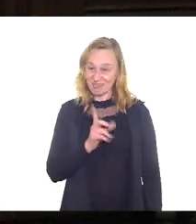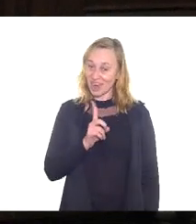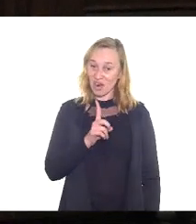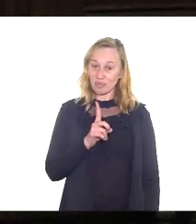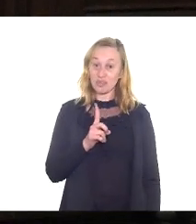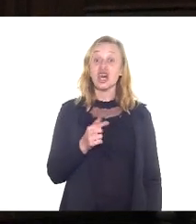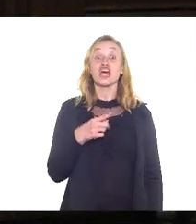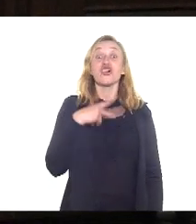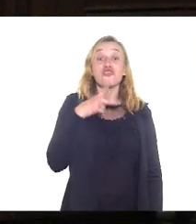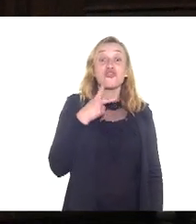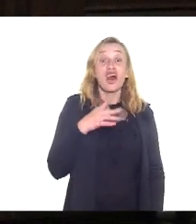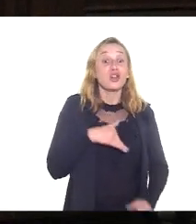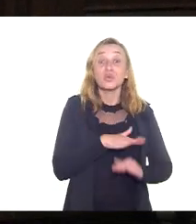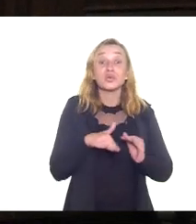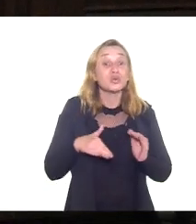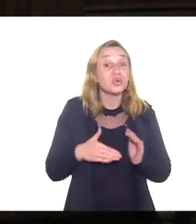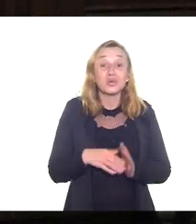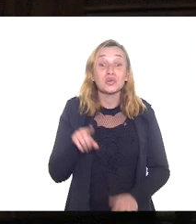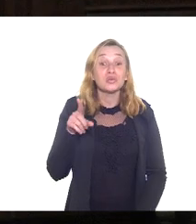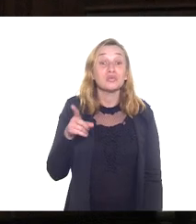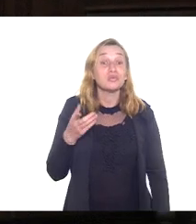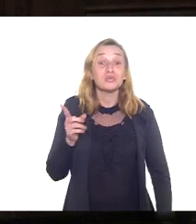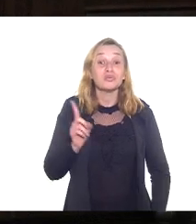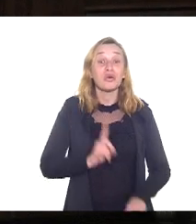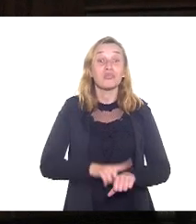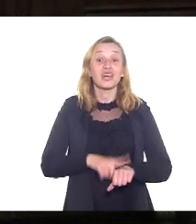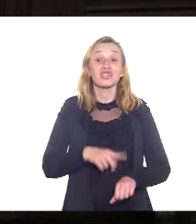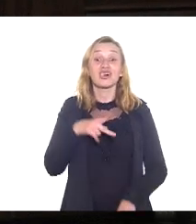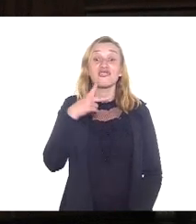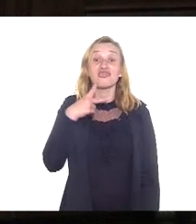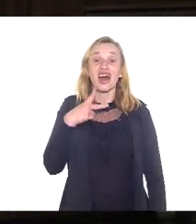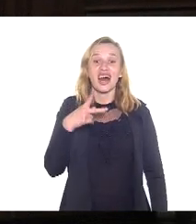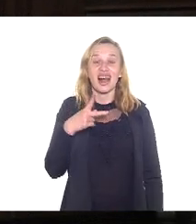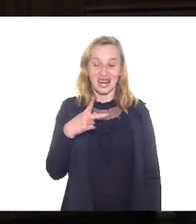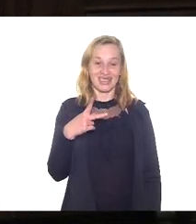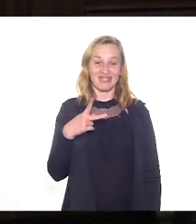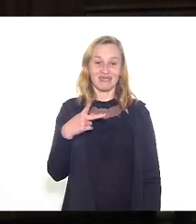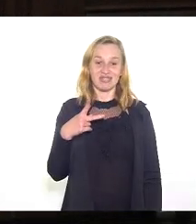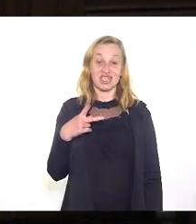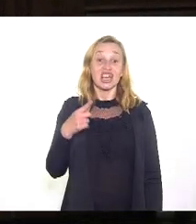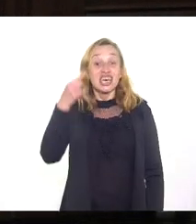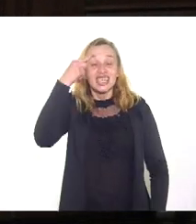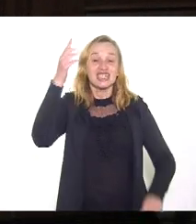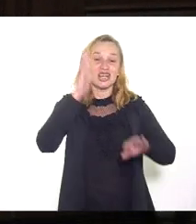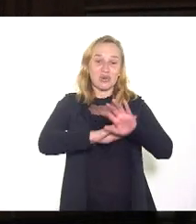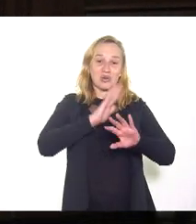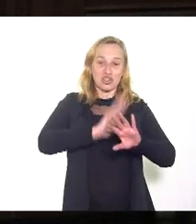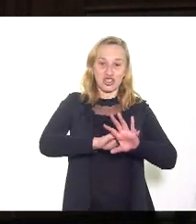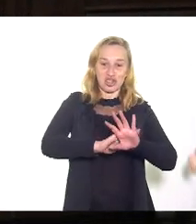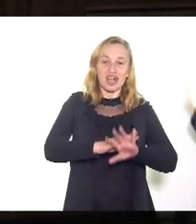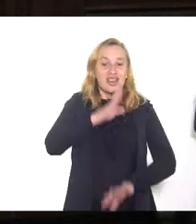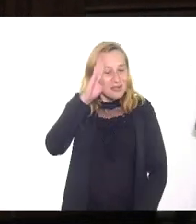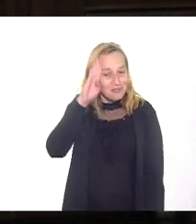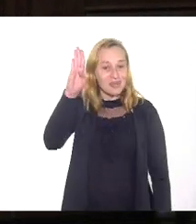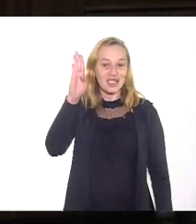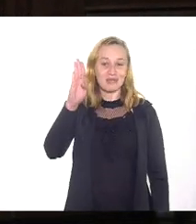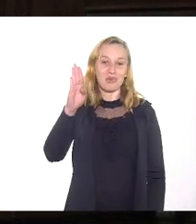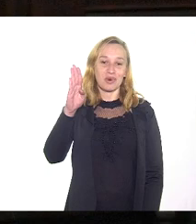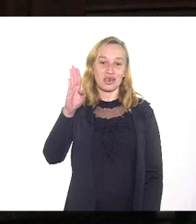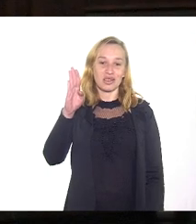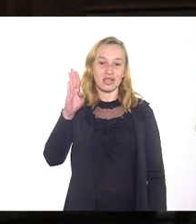que eu declaro todo o tempo as minhas afirmações, as minhas ideologias e,